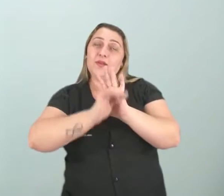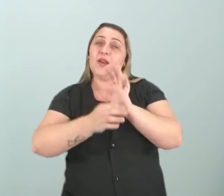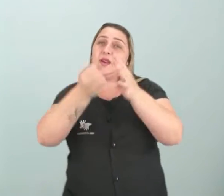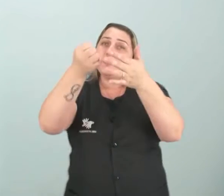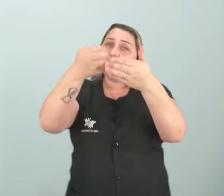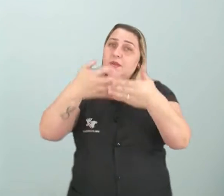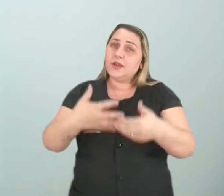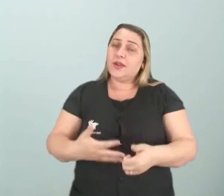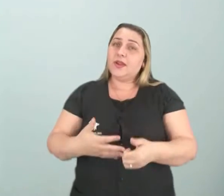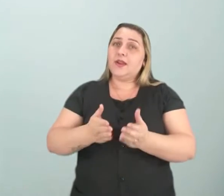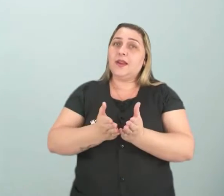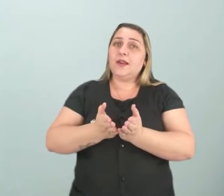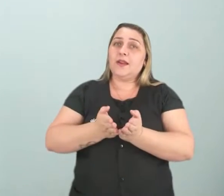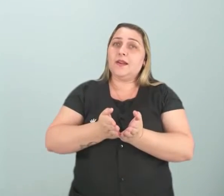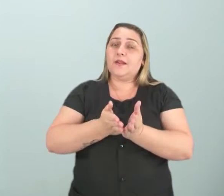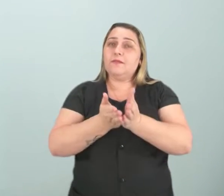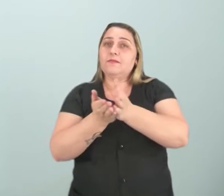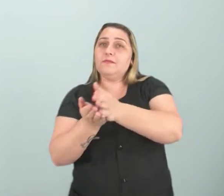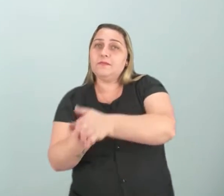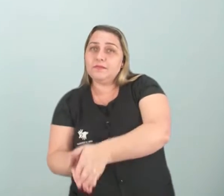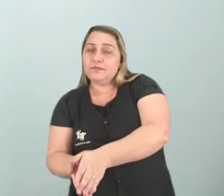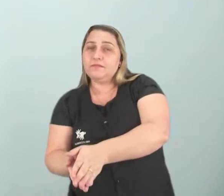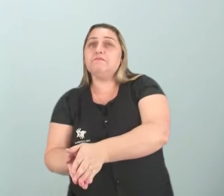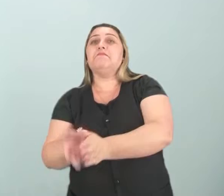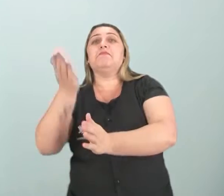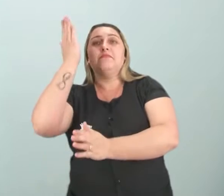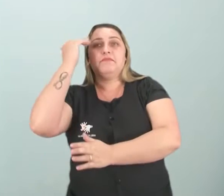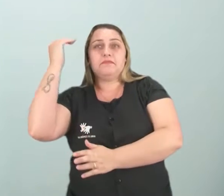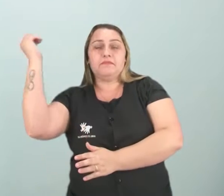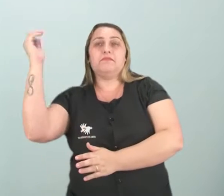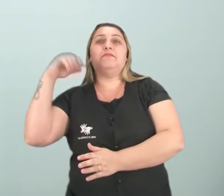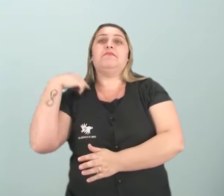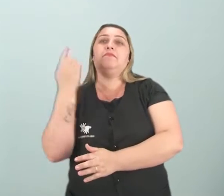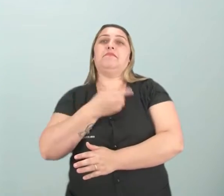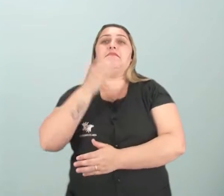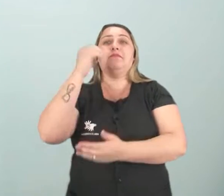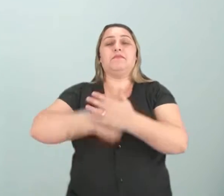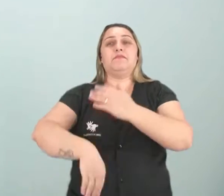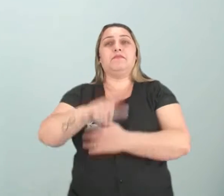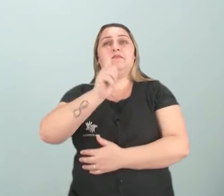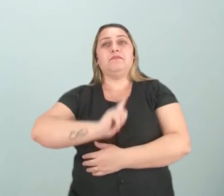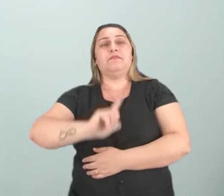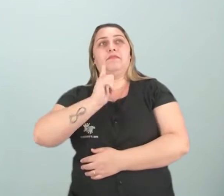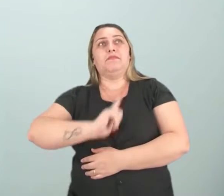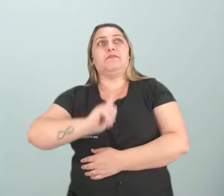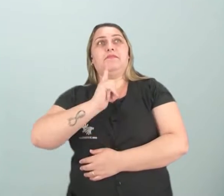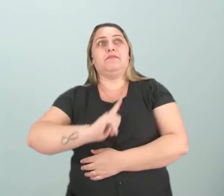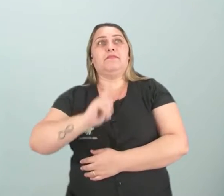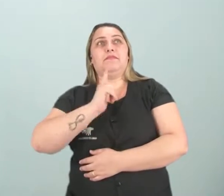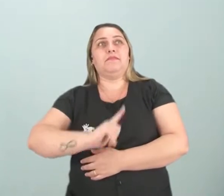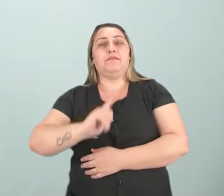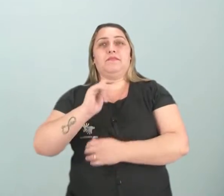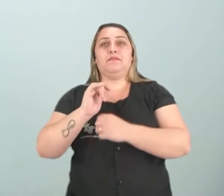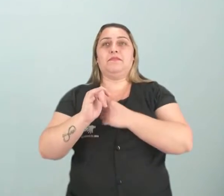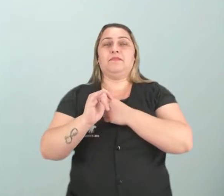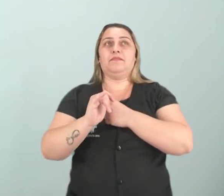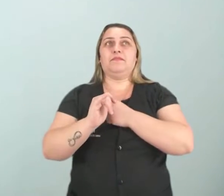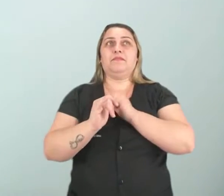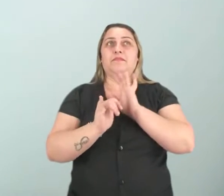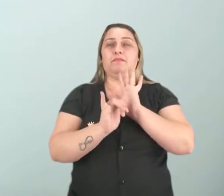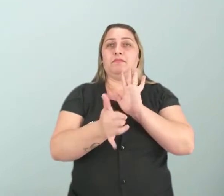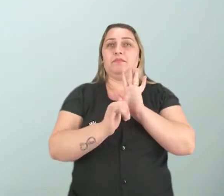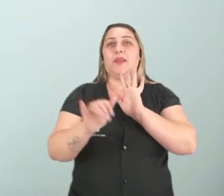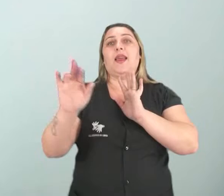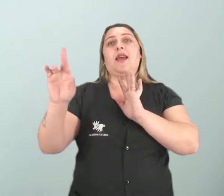aí sobre o naufrágio de um personagem muito famoso dentro da nossa literatura, dos nossos contos de aventura, que é o nosso